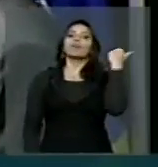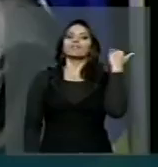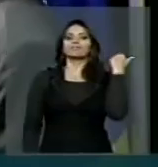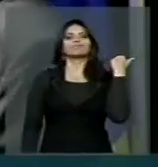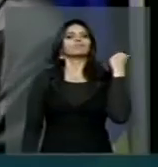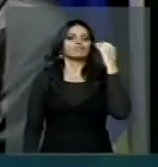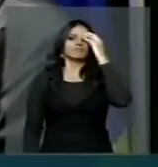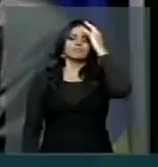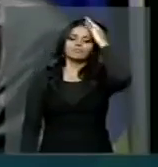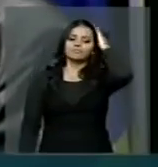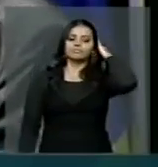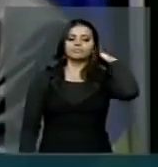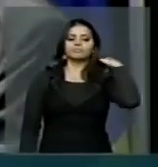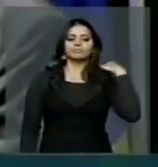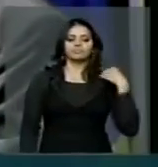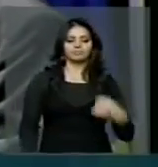ouvir.